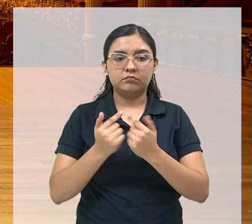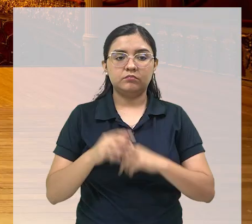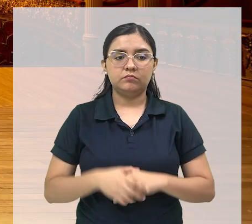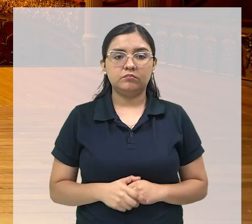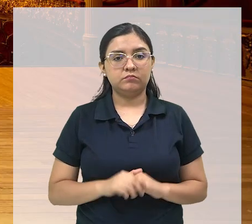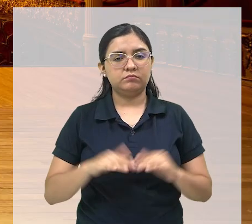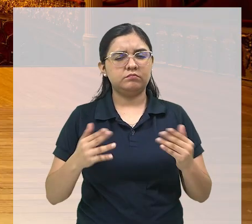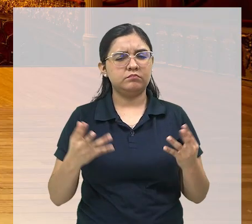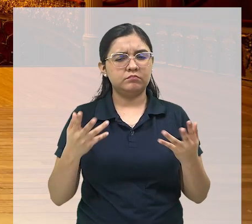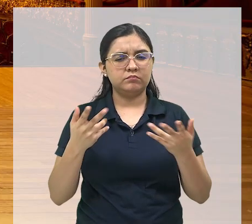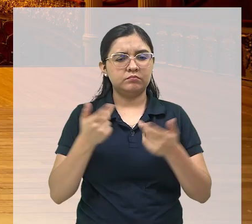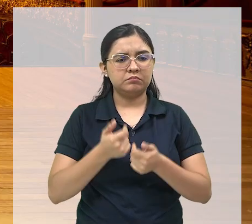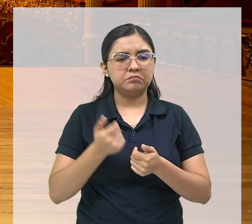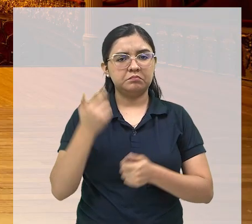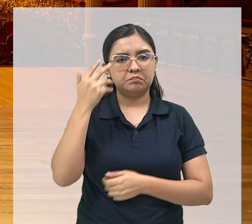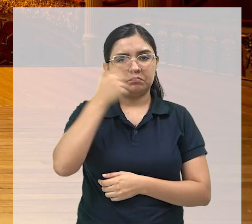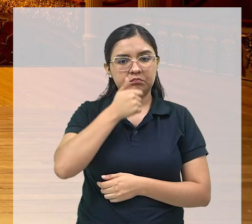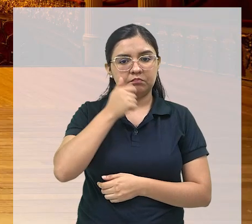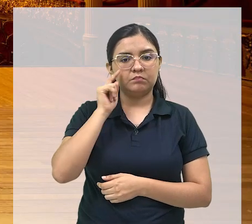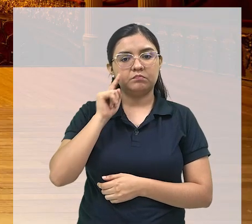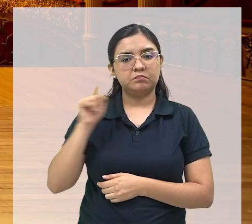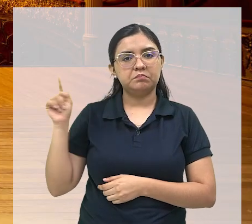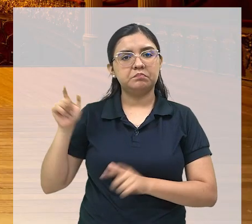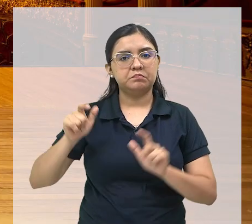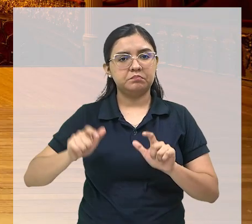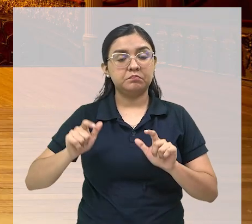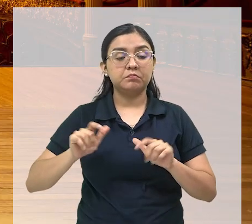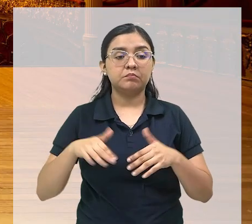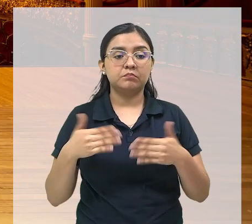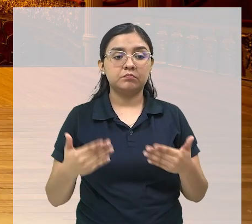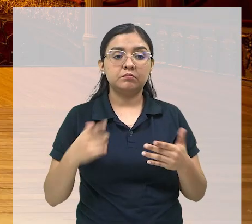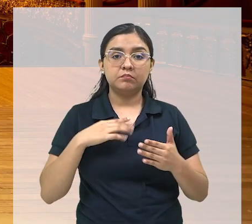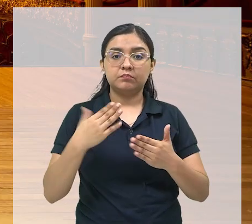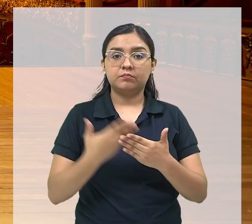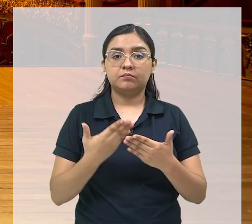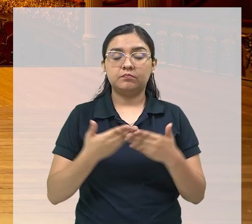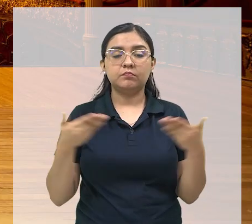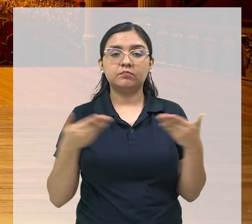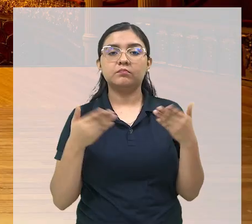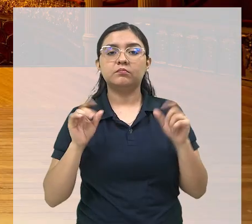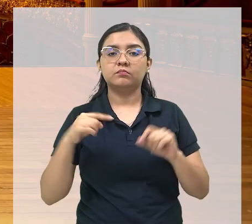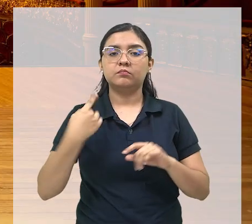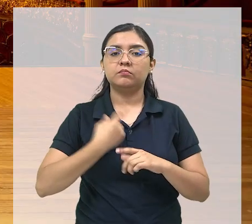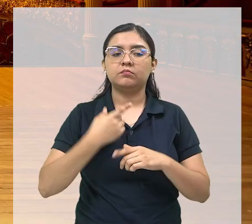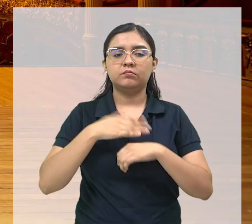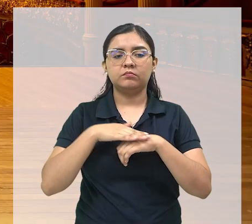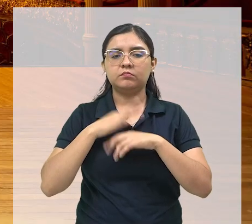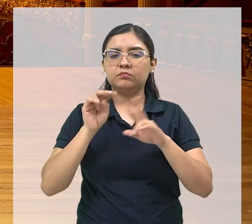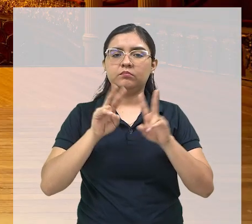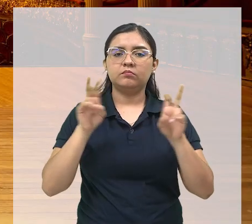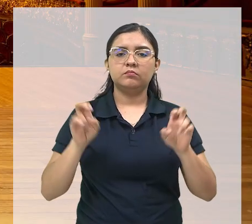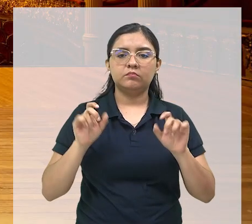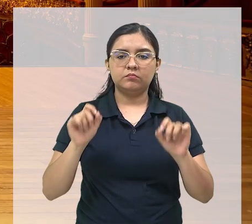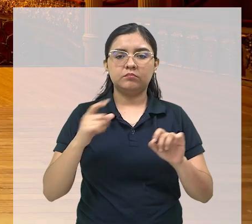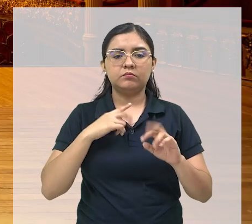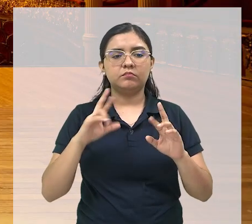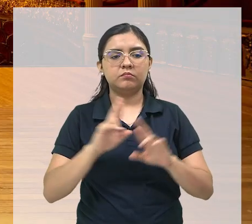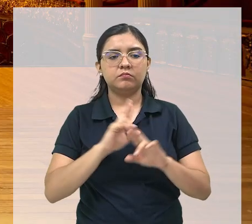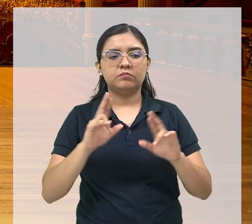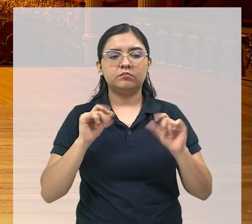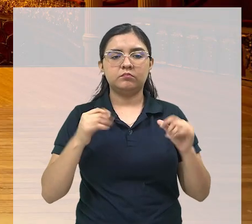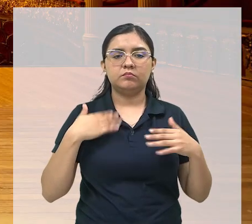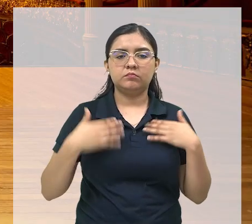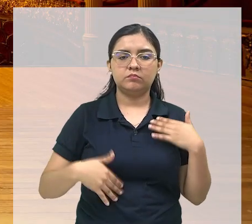Amazonas. Olha que coisa linda, né? Esse teatro. Então, na aula de hoje, nós vamos conversar sobre a relação